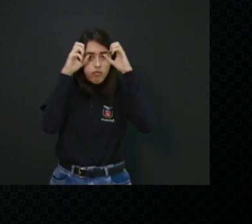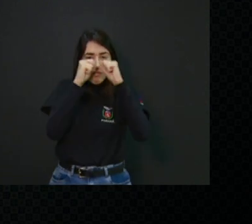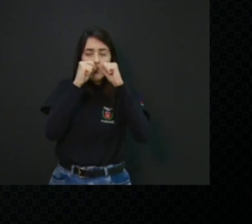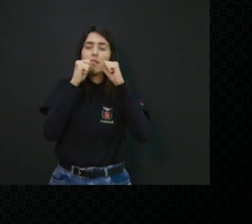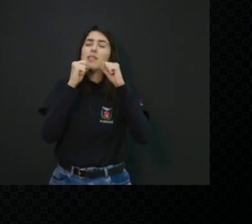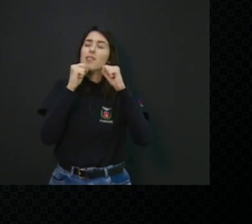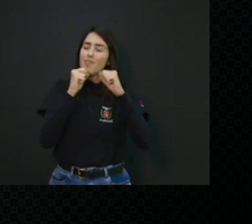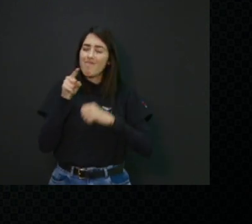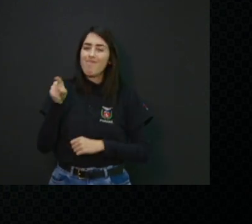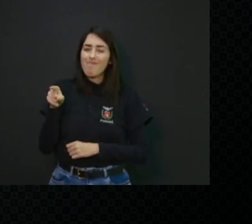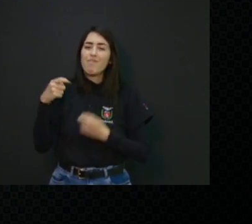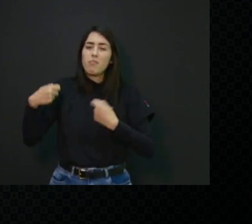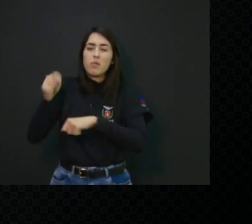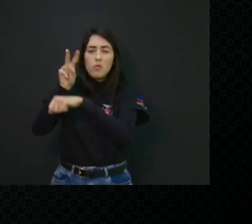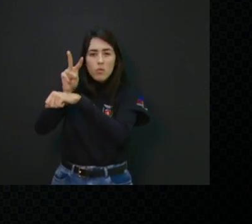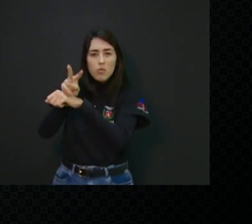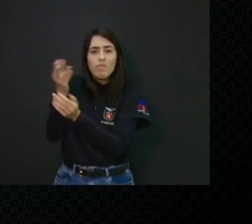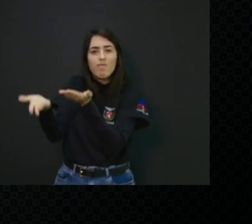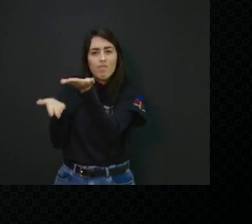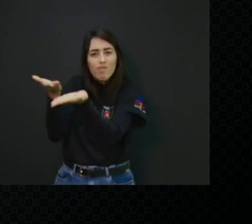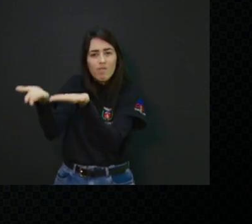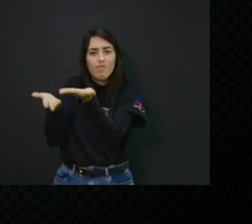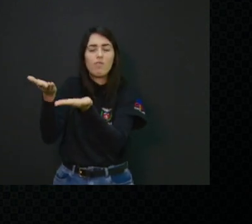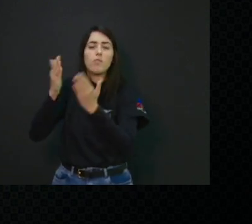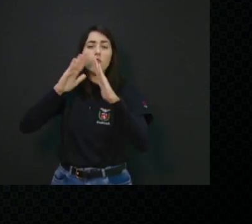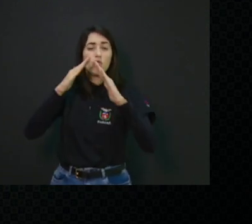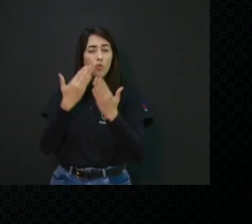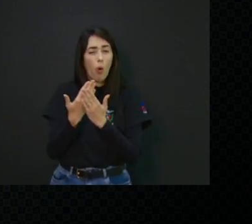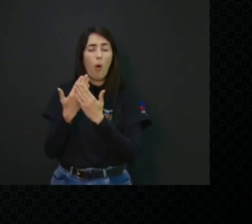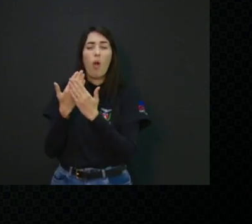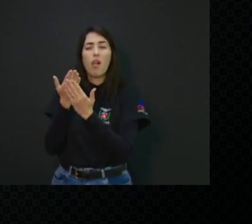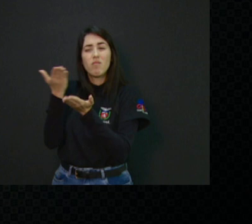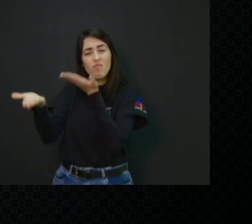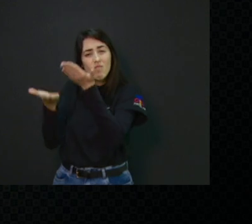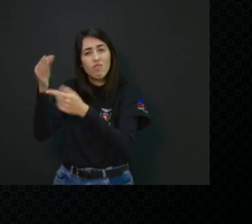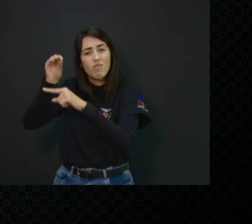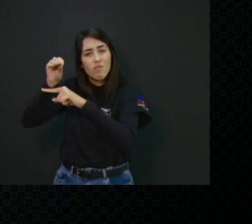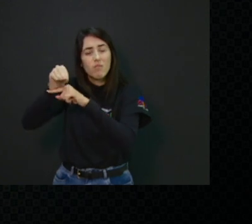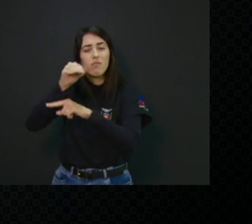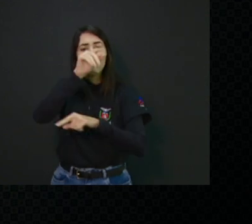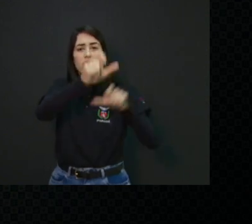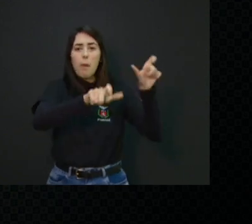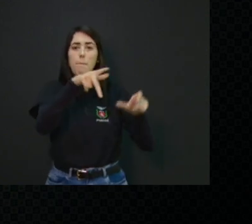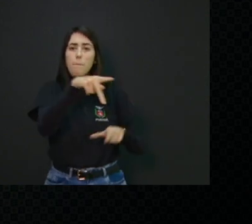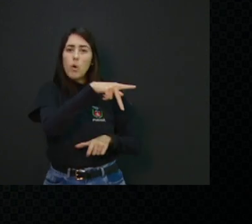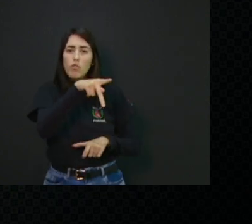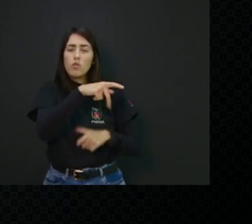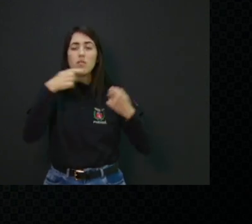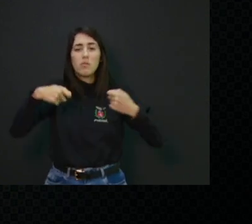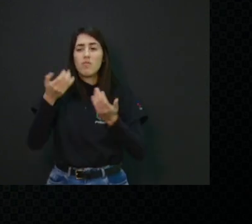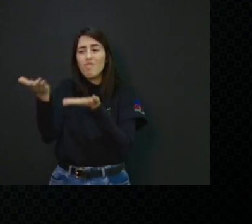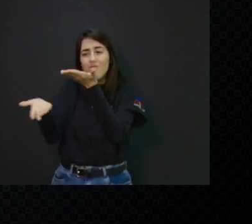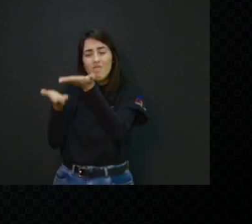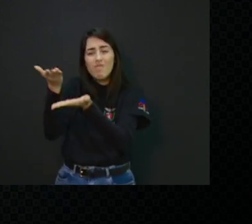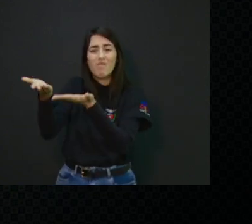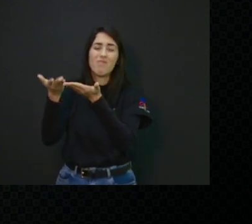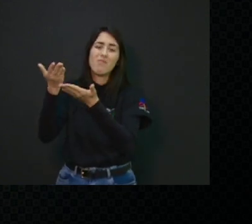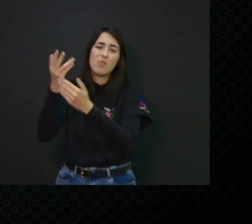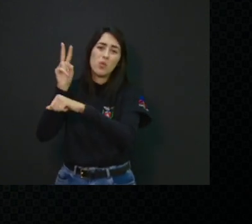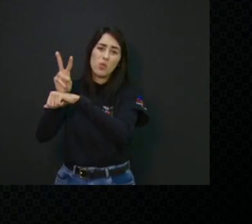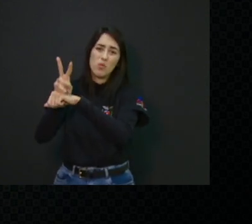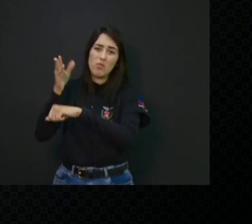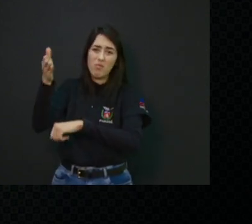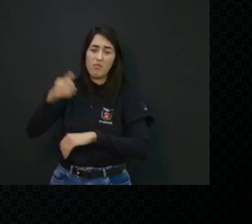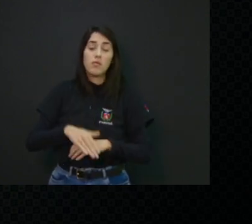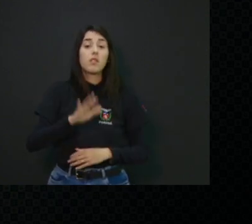que requer cuidados das nossas escolas, dos nossos professores, uma atenção especial. Agora, vocês imaginem